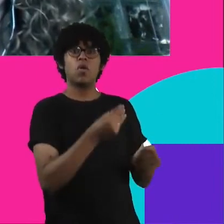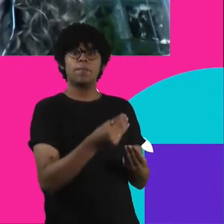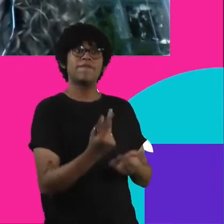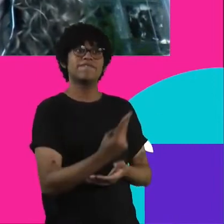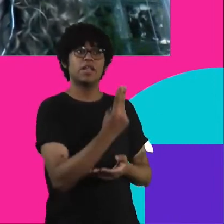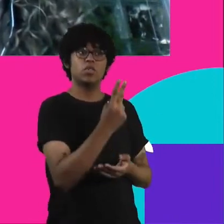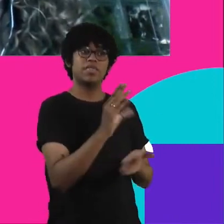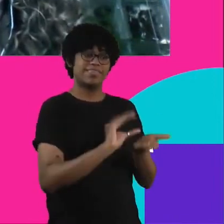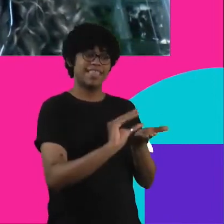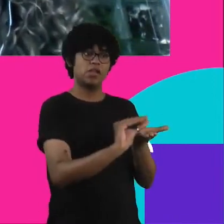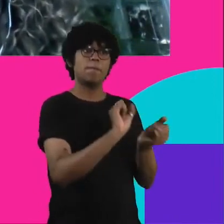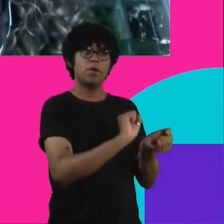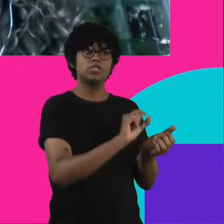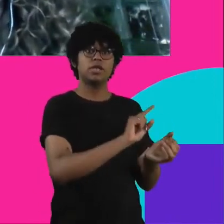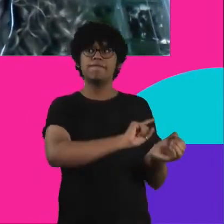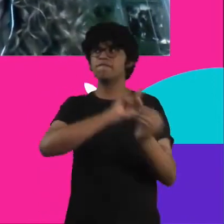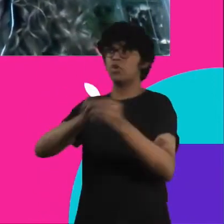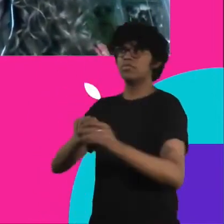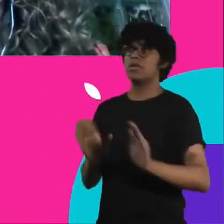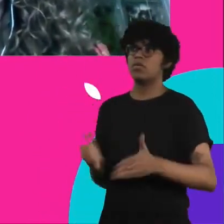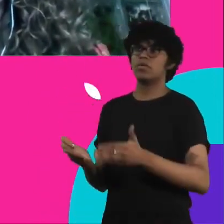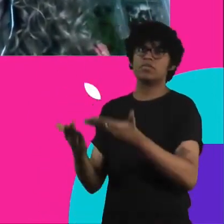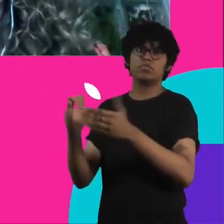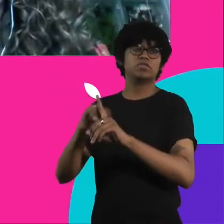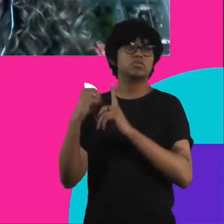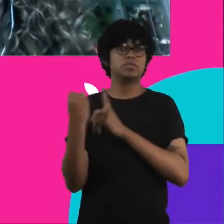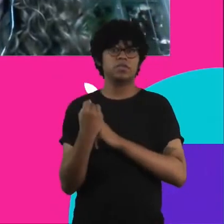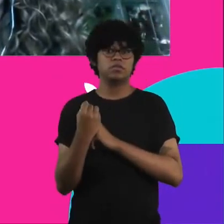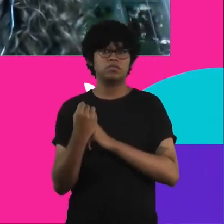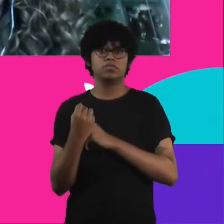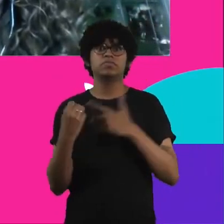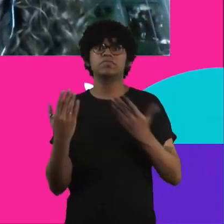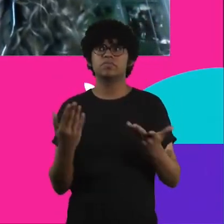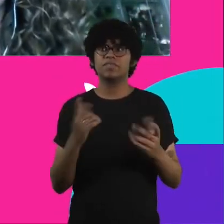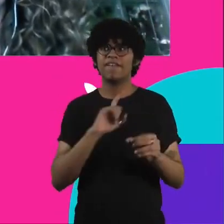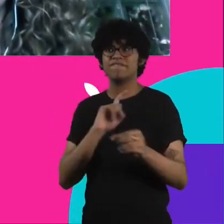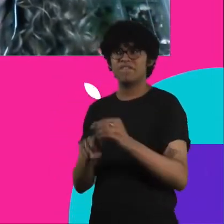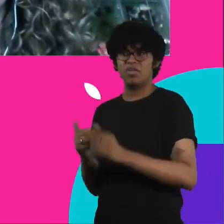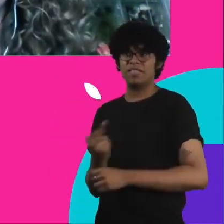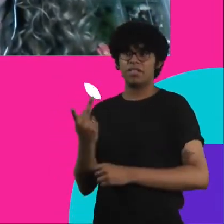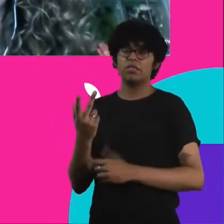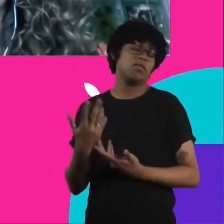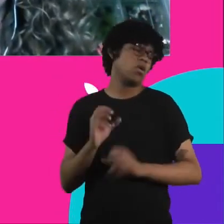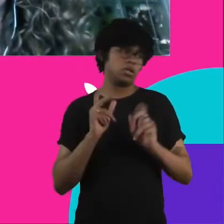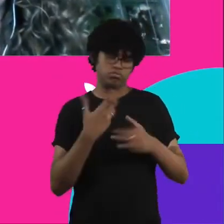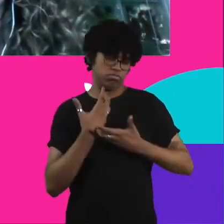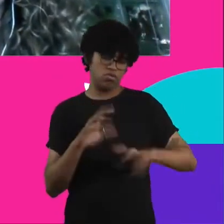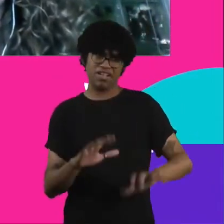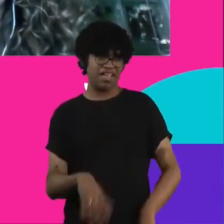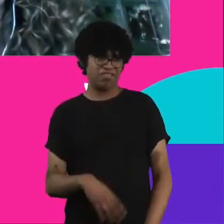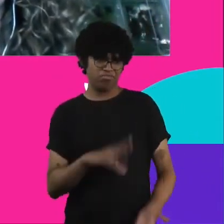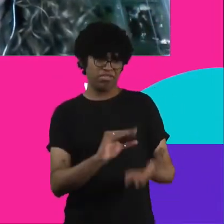sociedade. Ou para o indivíduo, o consumidor que seja. Se não retornar valor, o indivíduo tem que ter a opção de dizer, não quero que essa empresa tenha meus